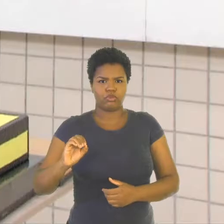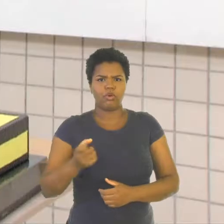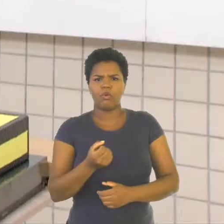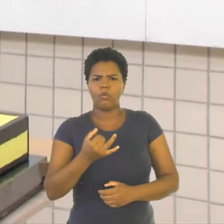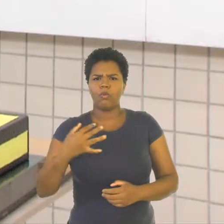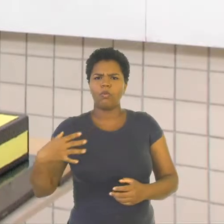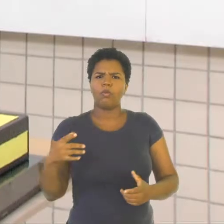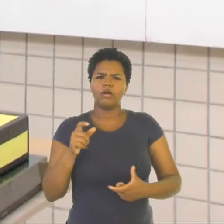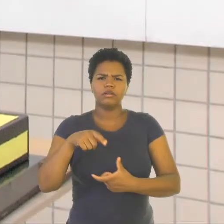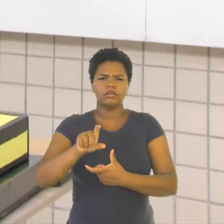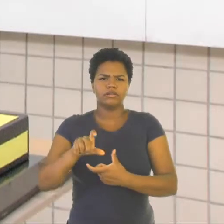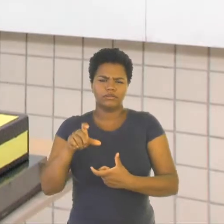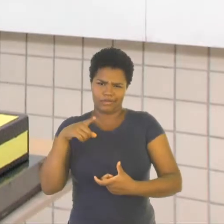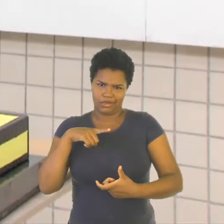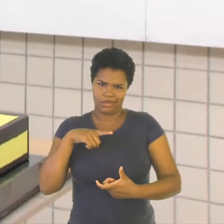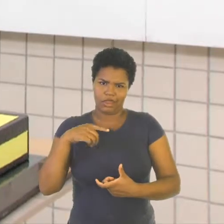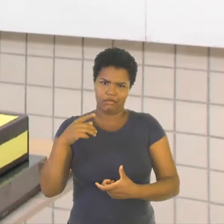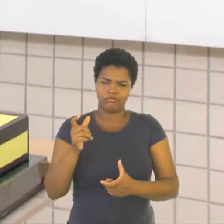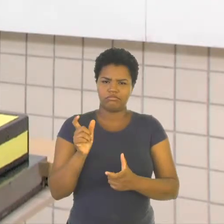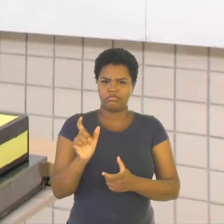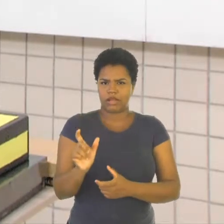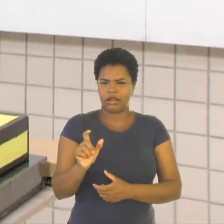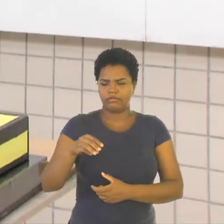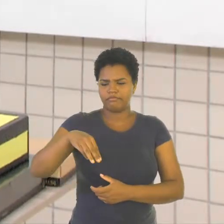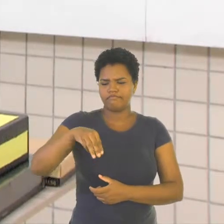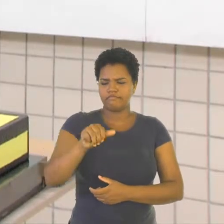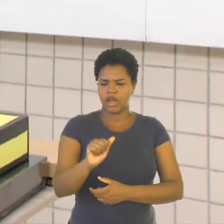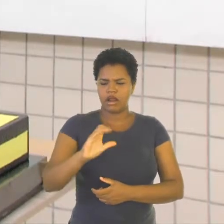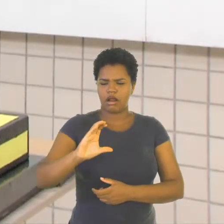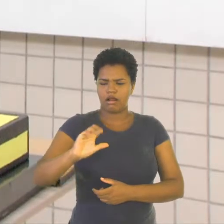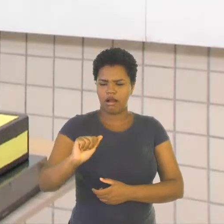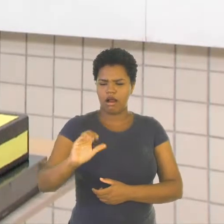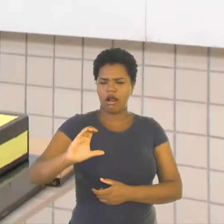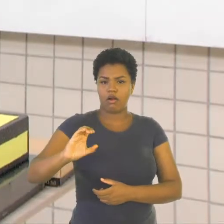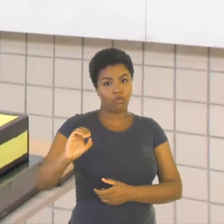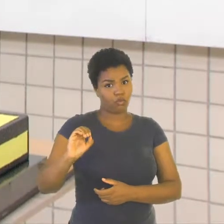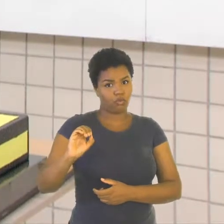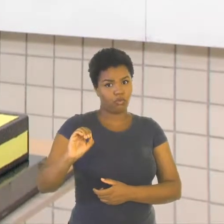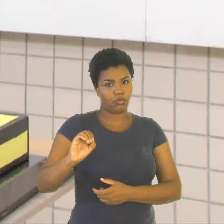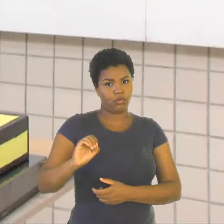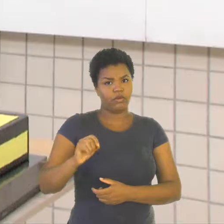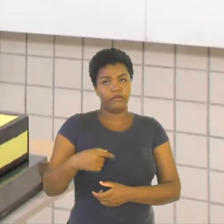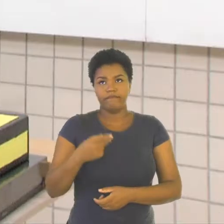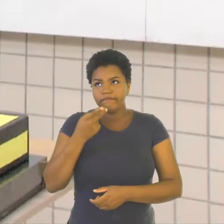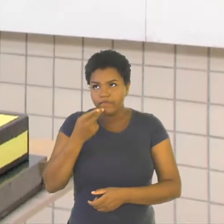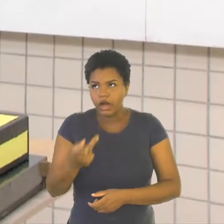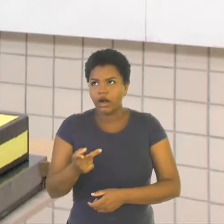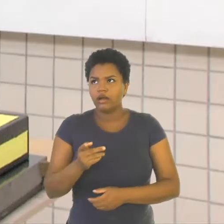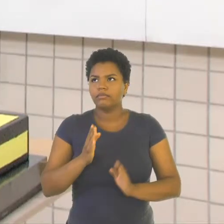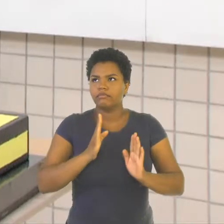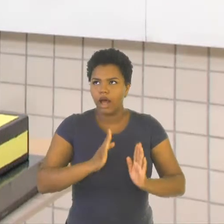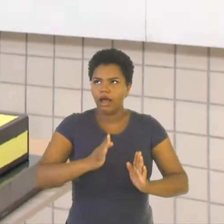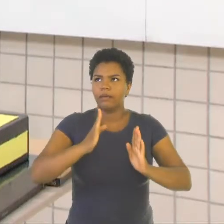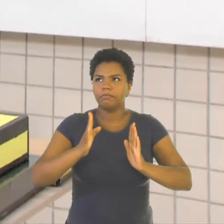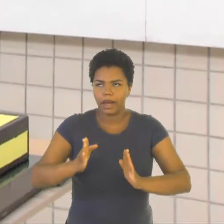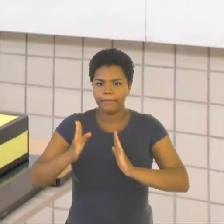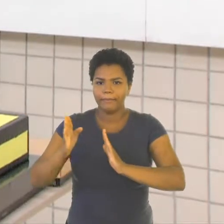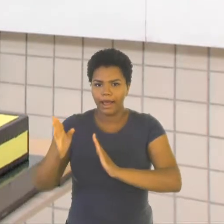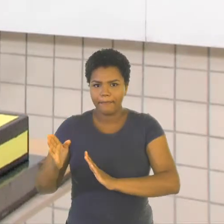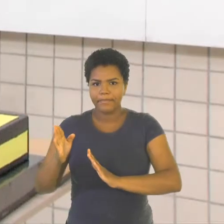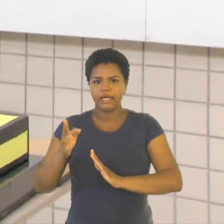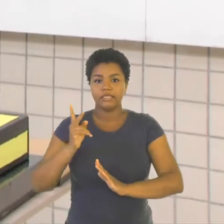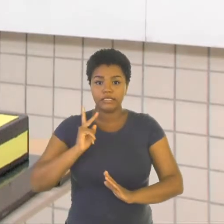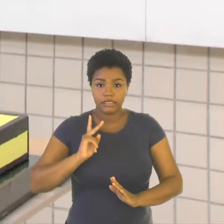tem essa palavra? Ó, macaco. Lembra como eu falei para a gente ir falando pausadamente? Cada vez que